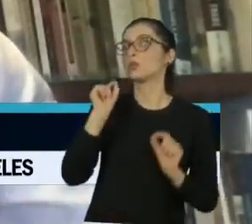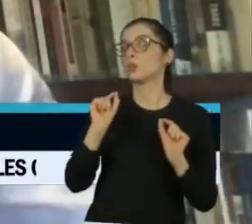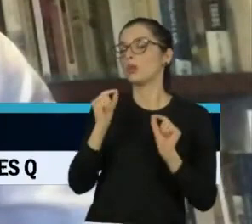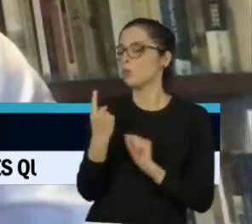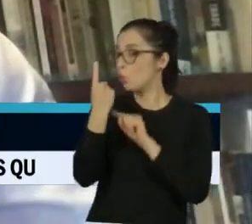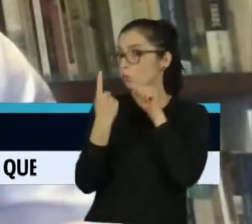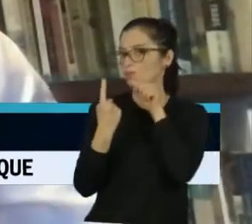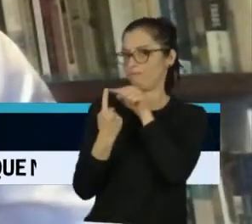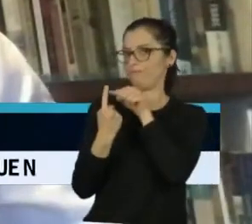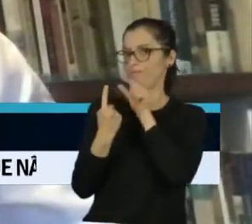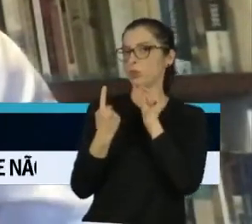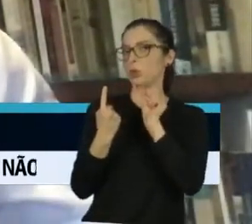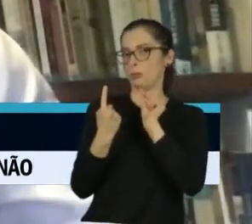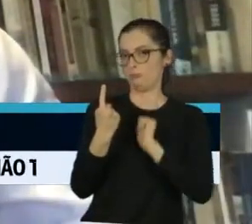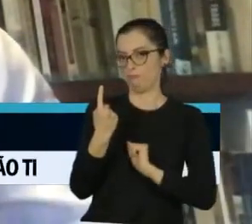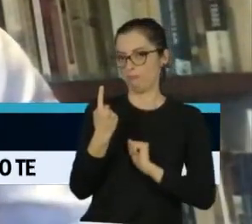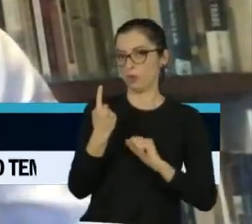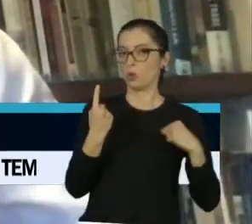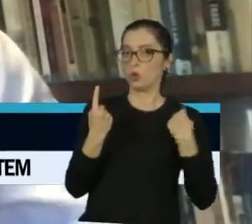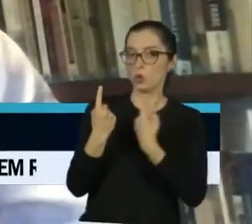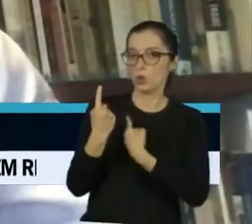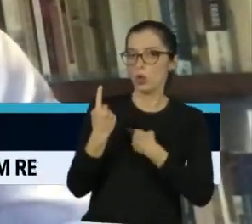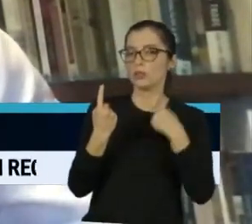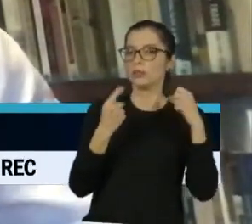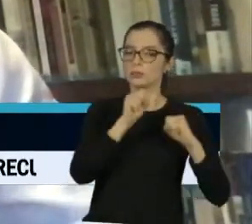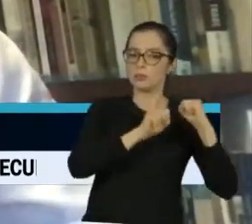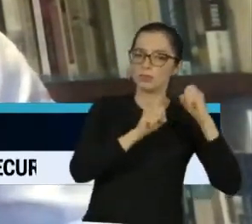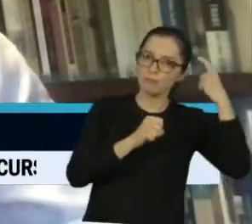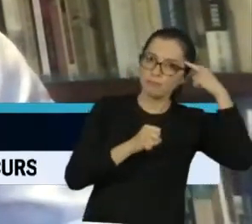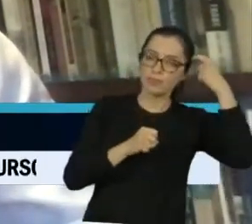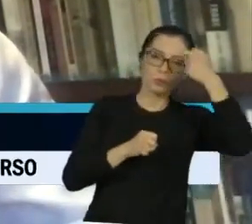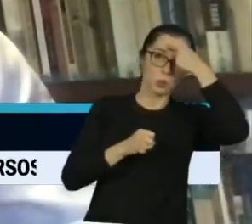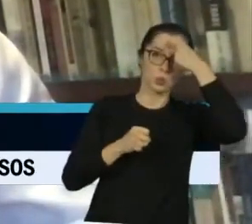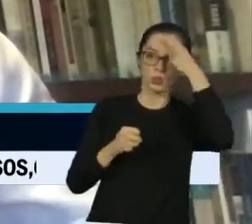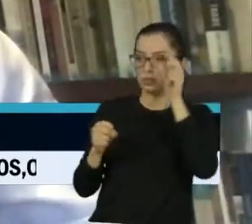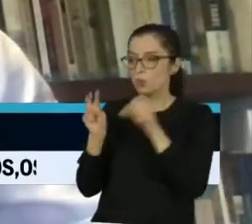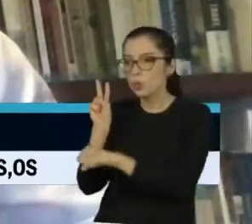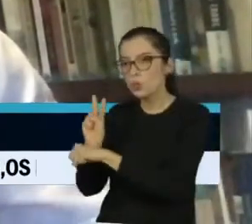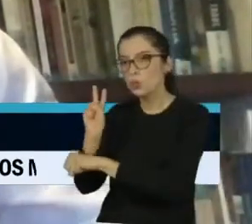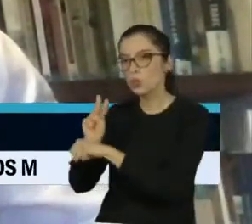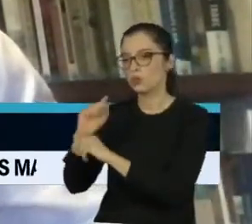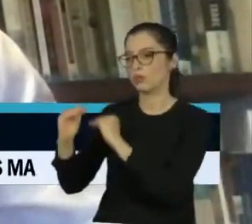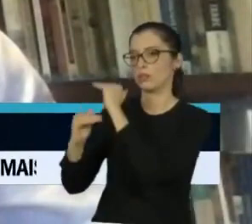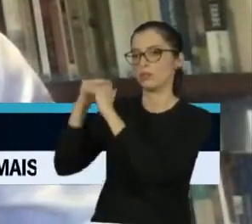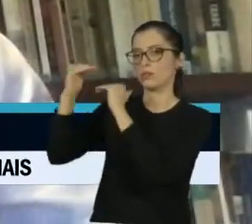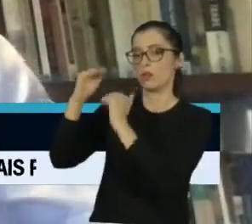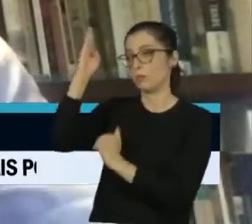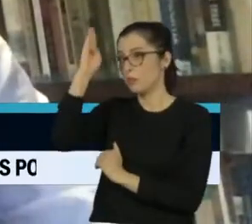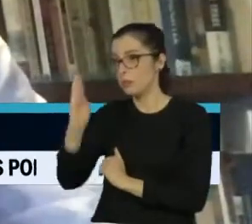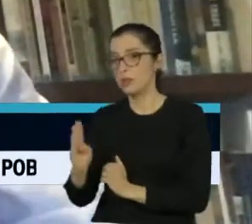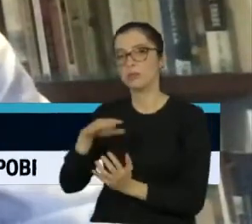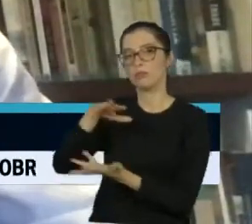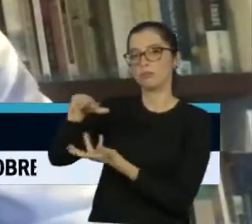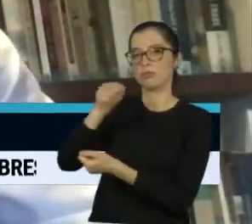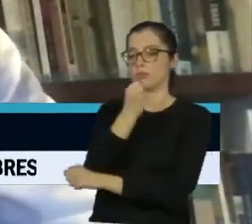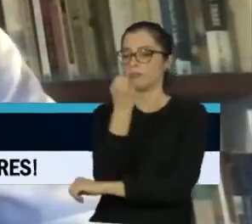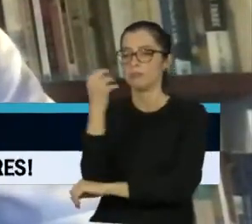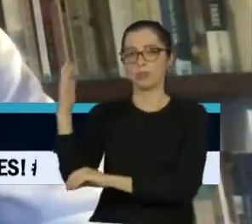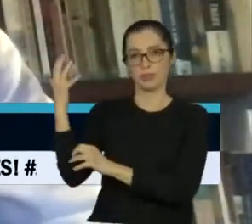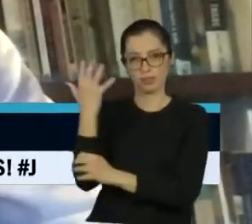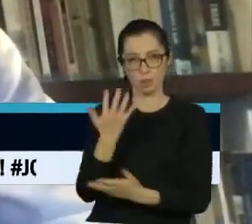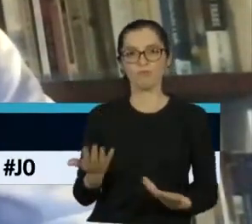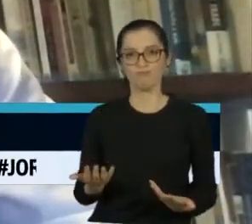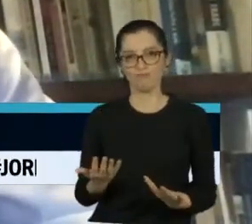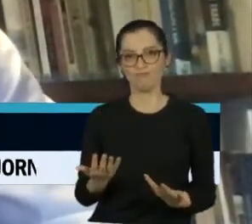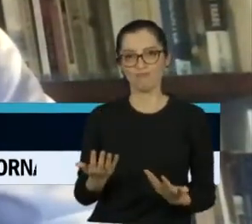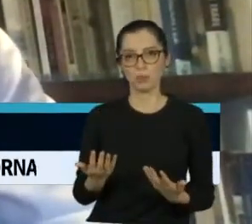sermos empresas conscientes e preocupadas com o desenvolvimento do país e com o ambiente.